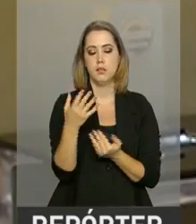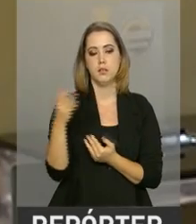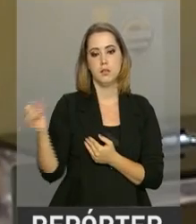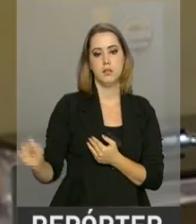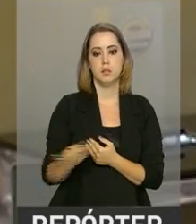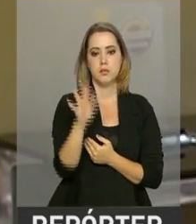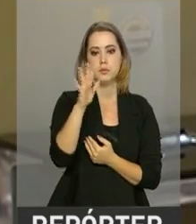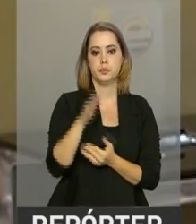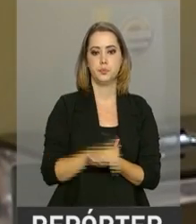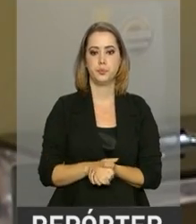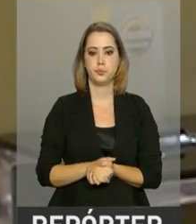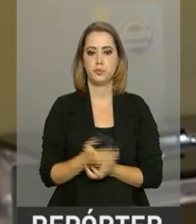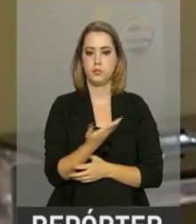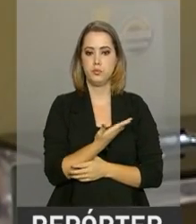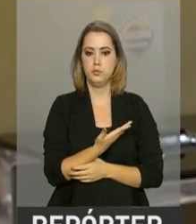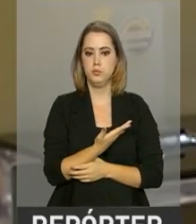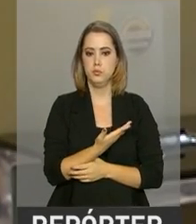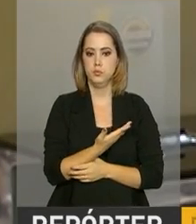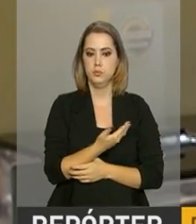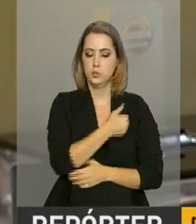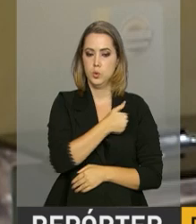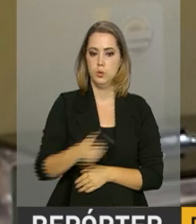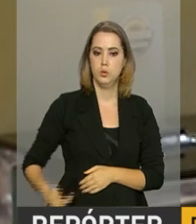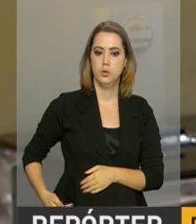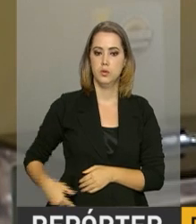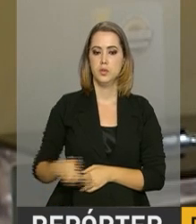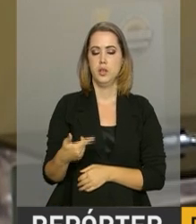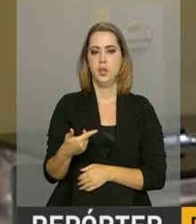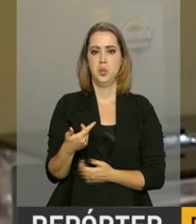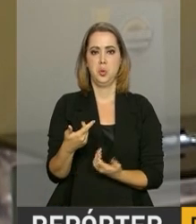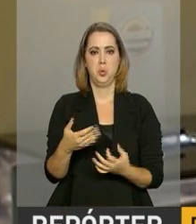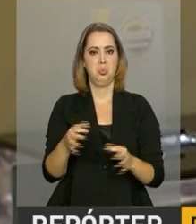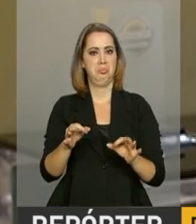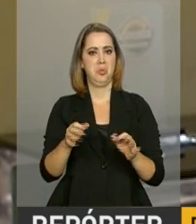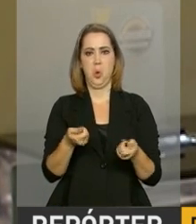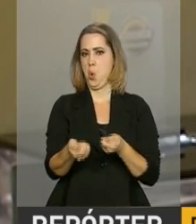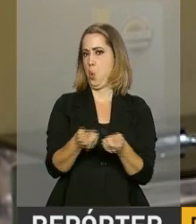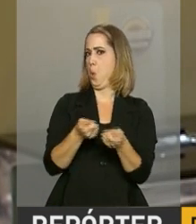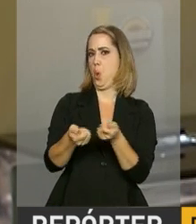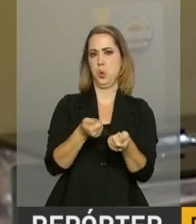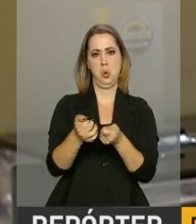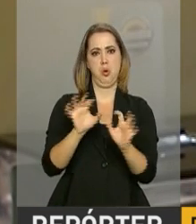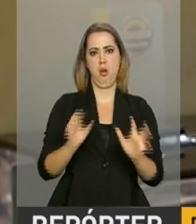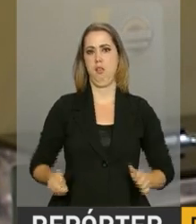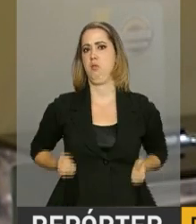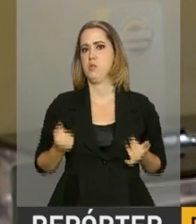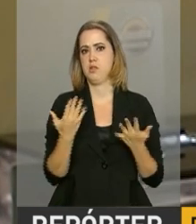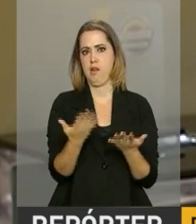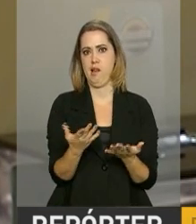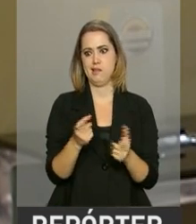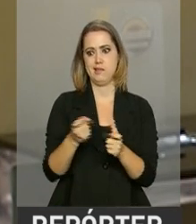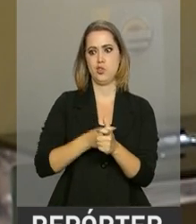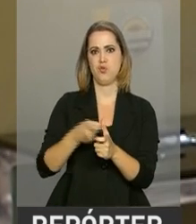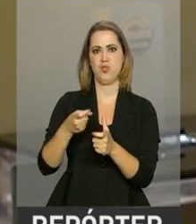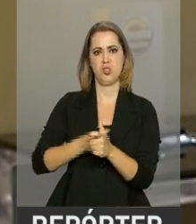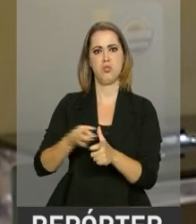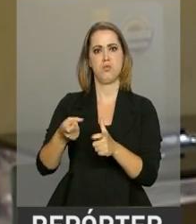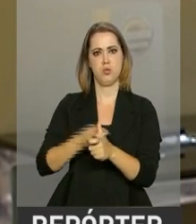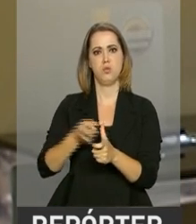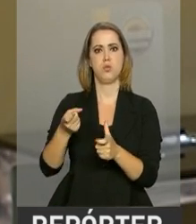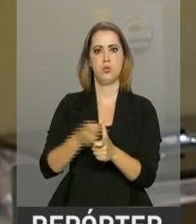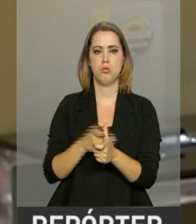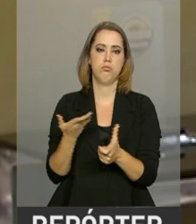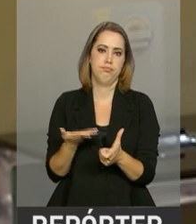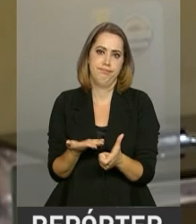governo que não controla seus gastos e e se porventura chega a ter déficits recorrentes como é o caso no Brasil